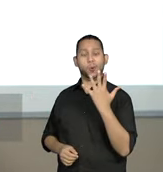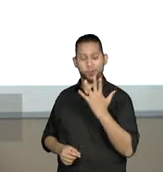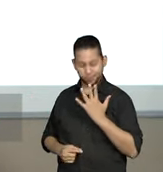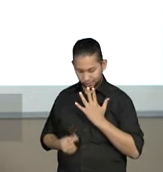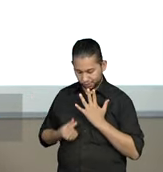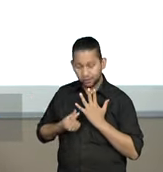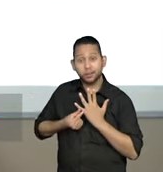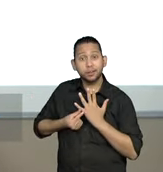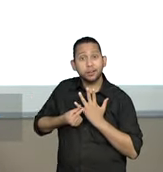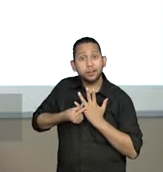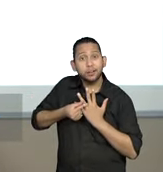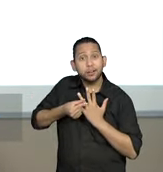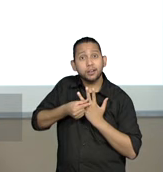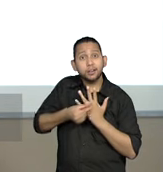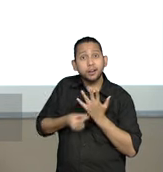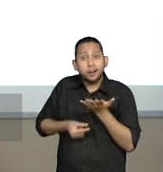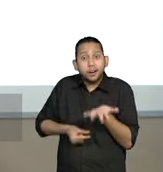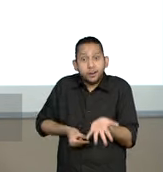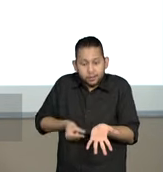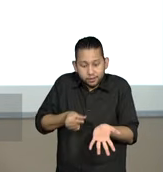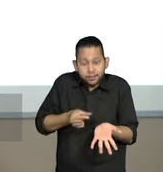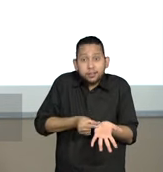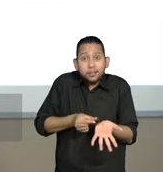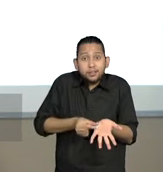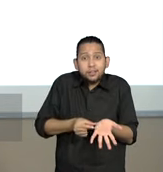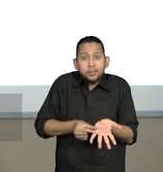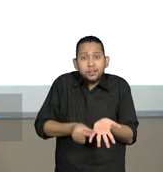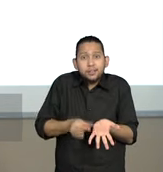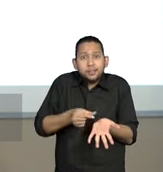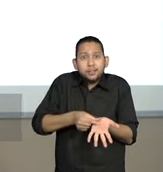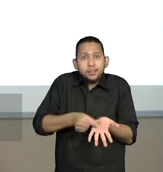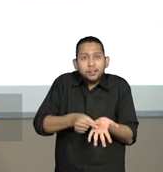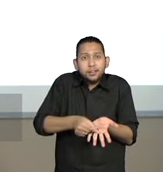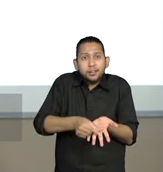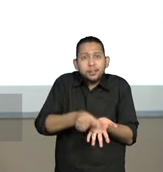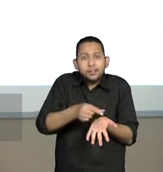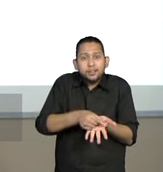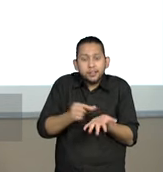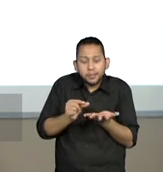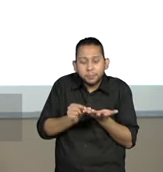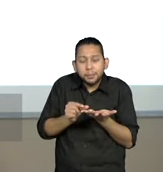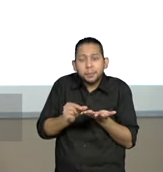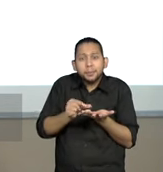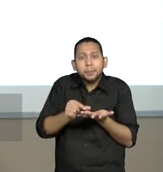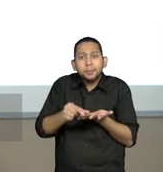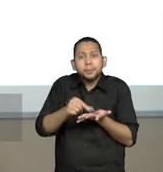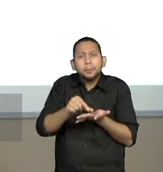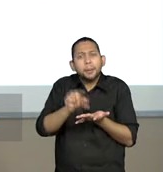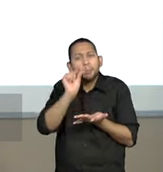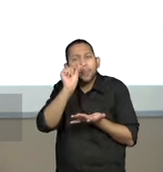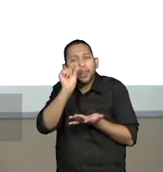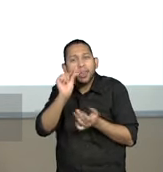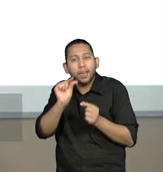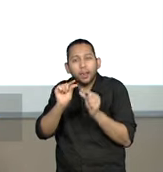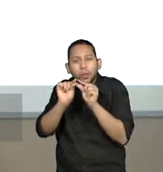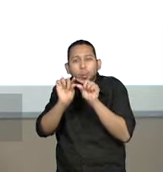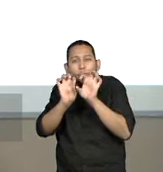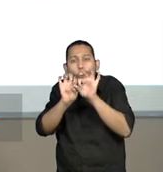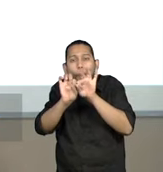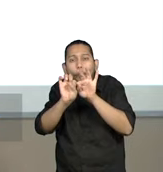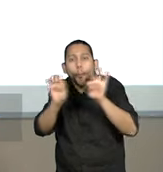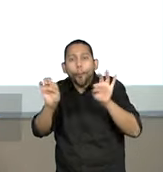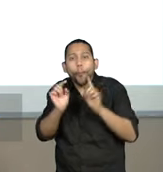mãos, por exemplo, tá? São vários ossinhos pequenininhos, tá?